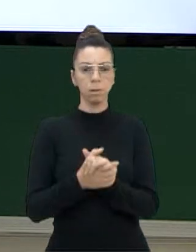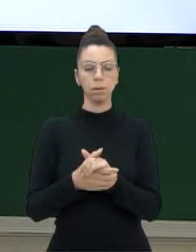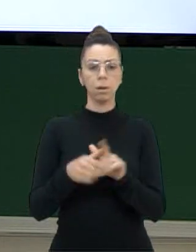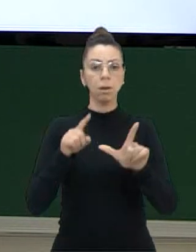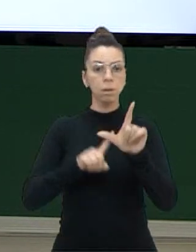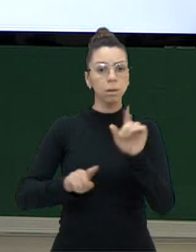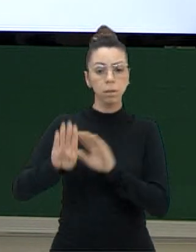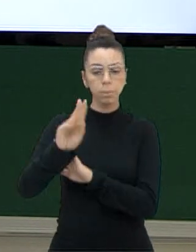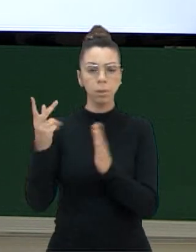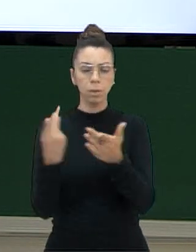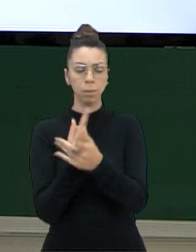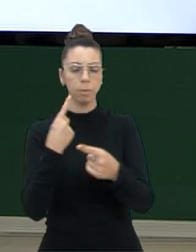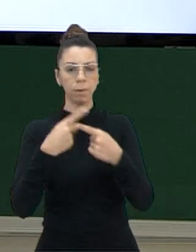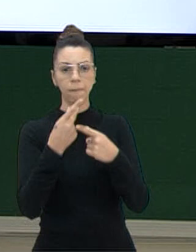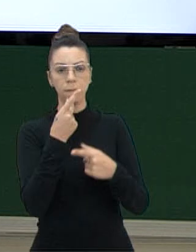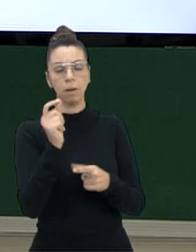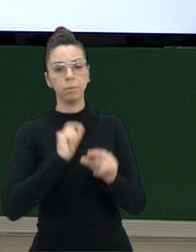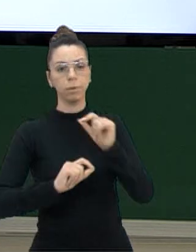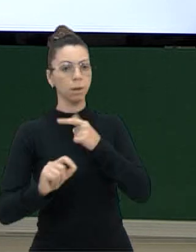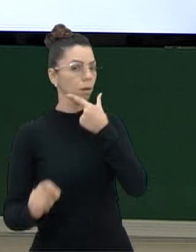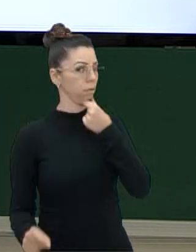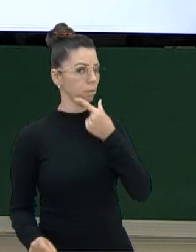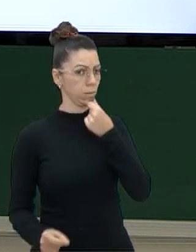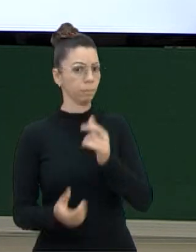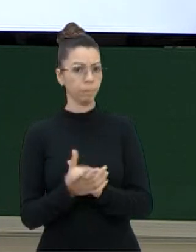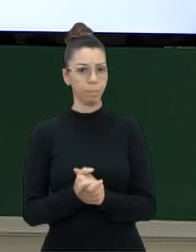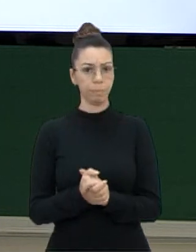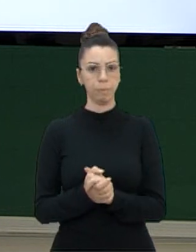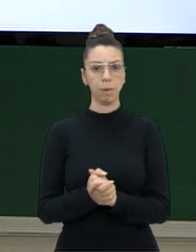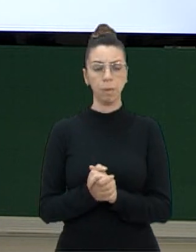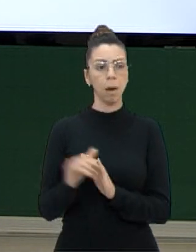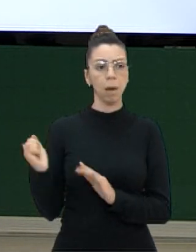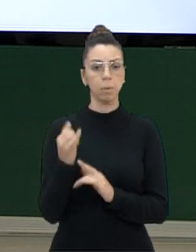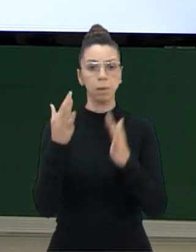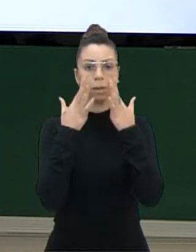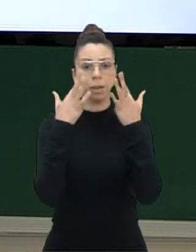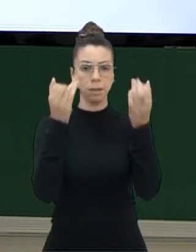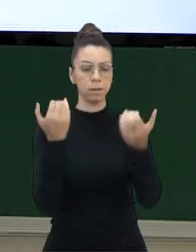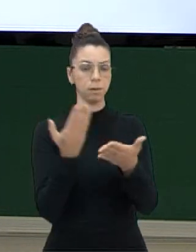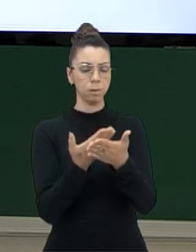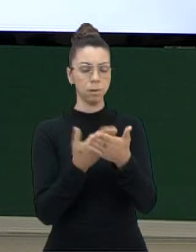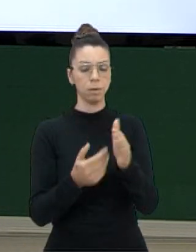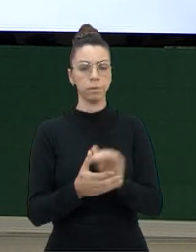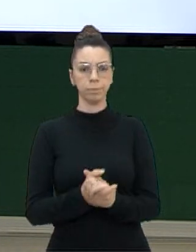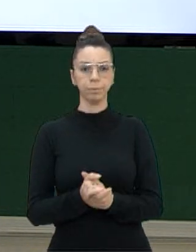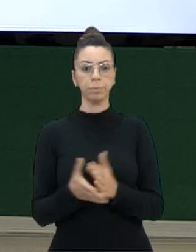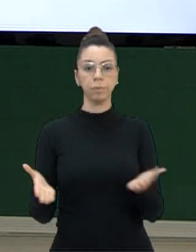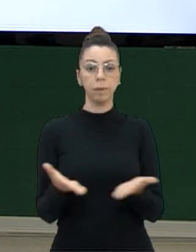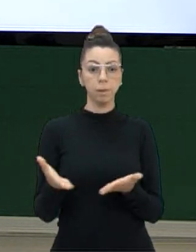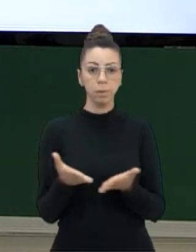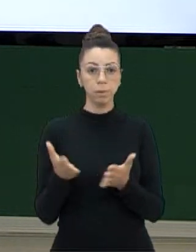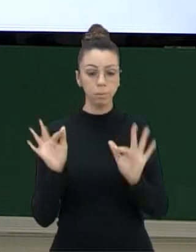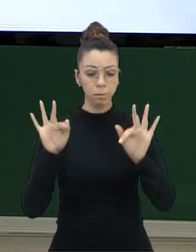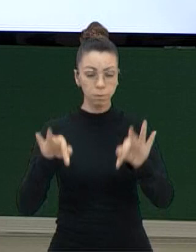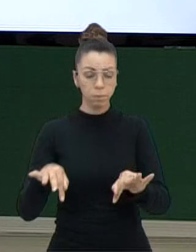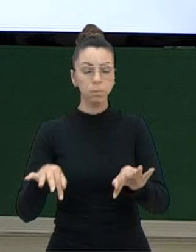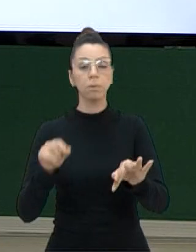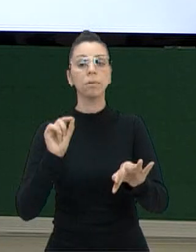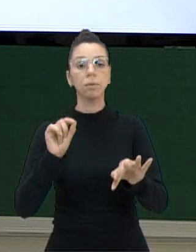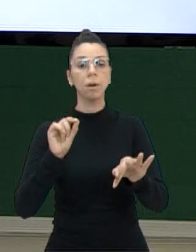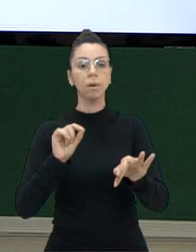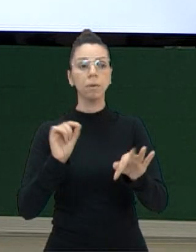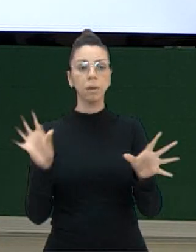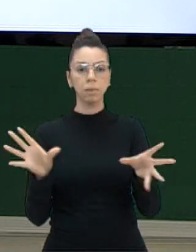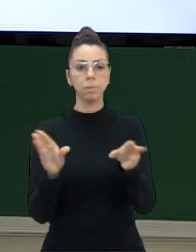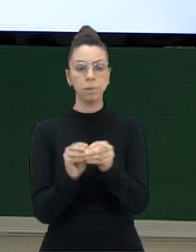como é importante nós prestarmos atenção aí na aula, perfeito? Então, na classe de hoje, trabalhamos com estes elementos